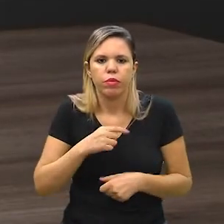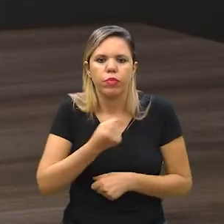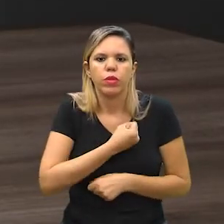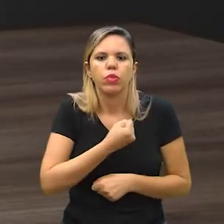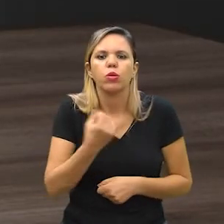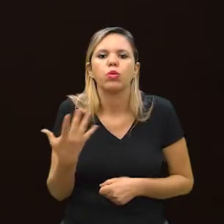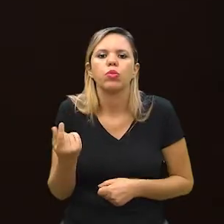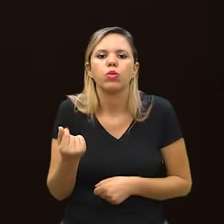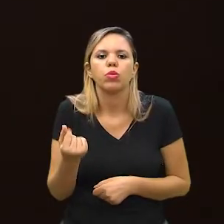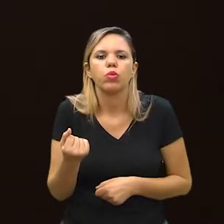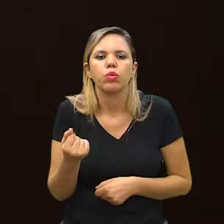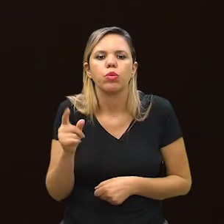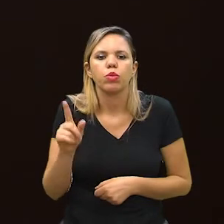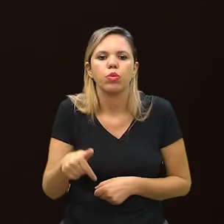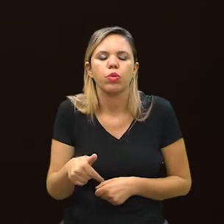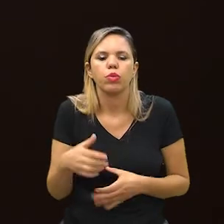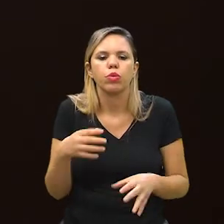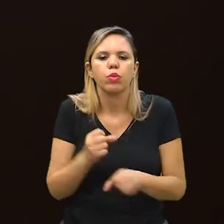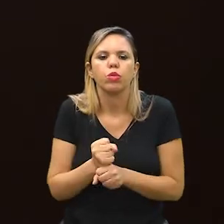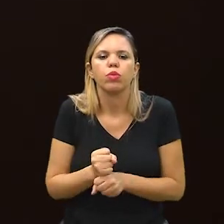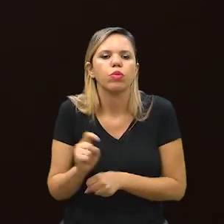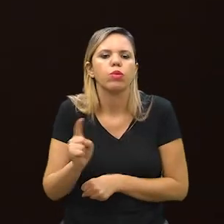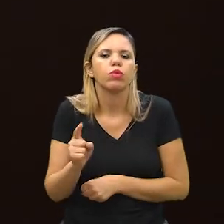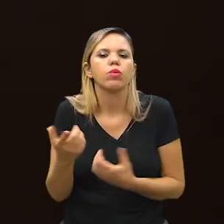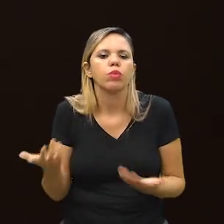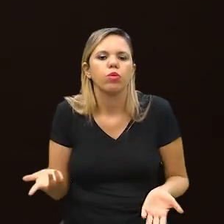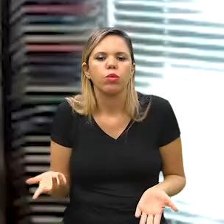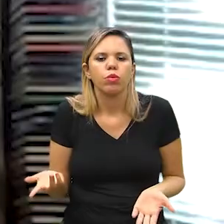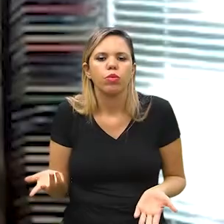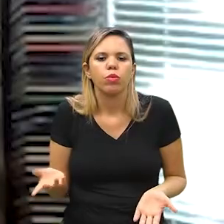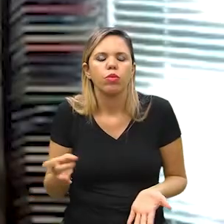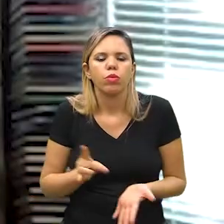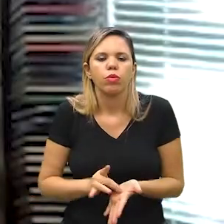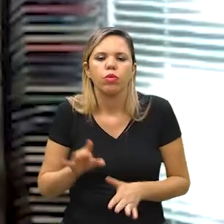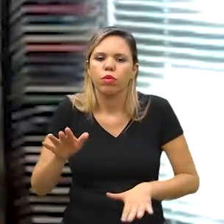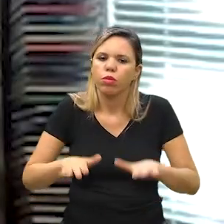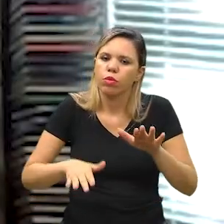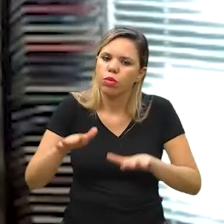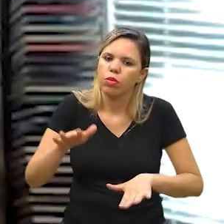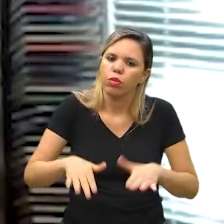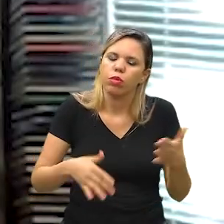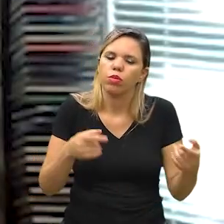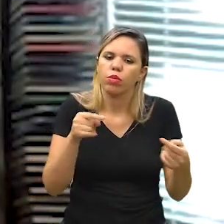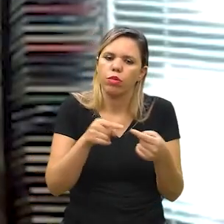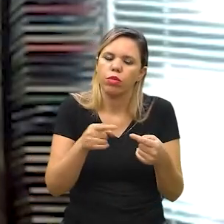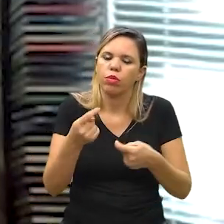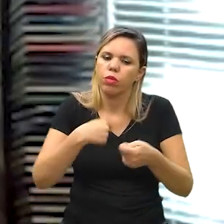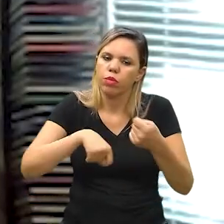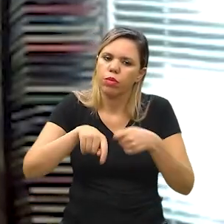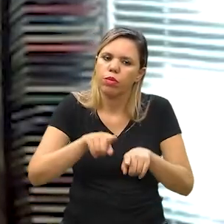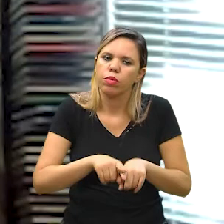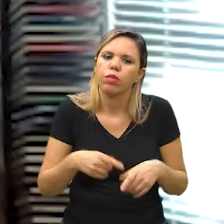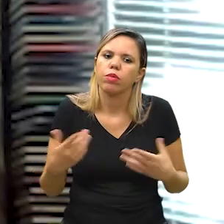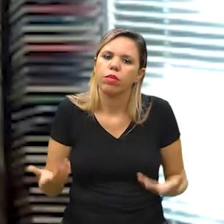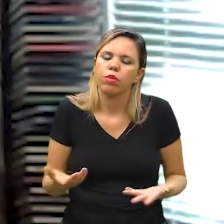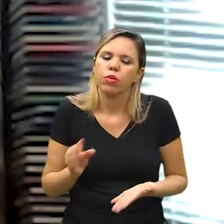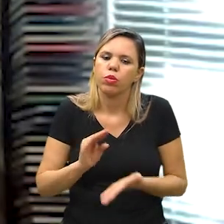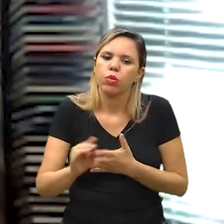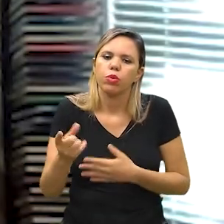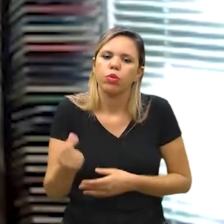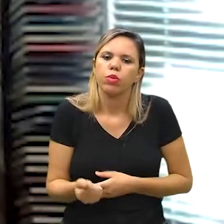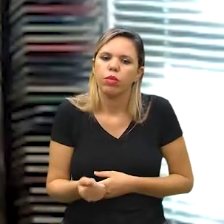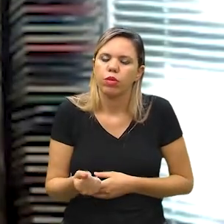ter no mínimo quanto? Existe essa conta ou não? Não, na verdade, isso vai variar muito de acordo com o negócio, né? Porque